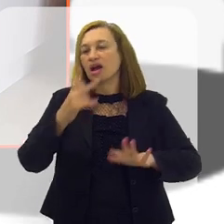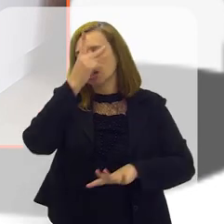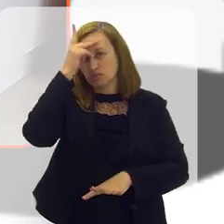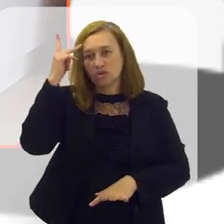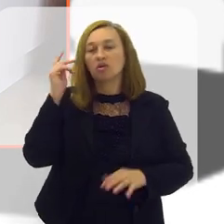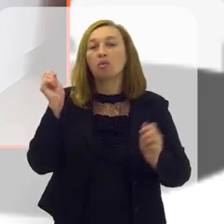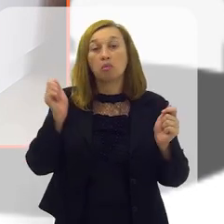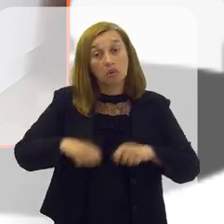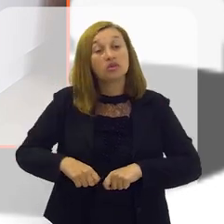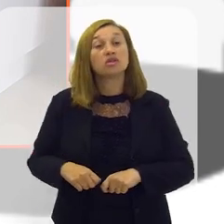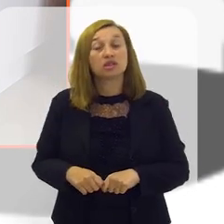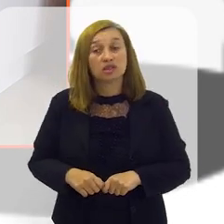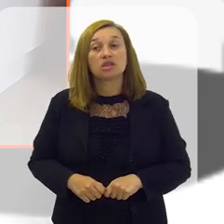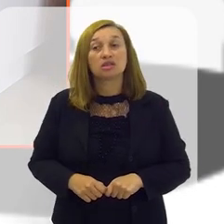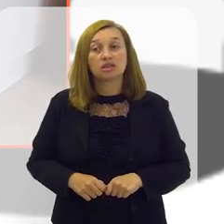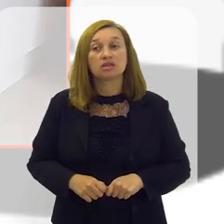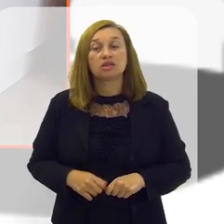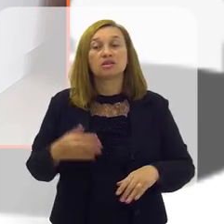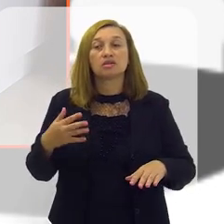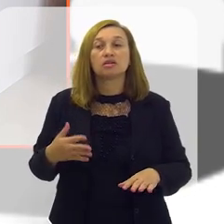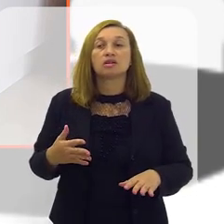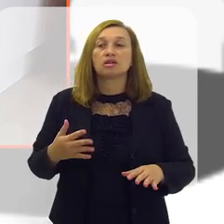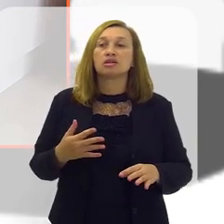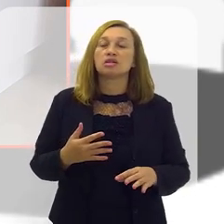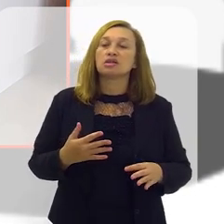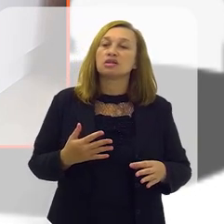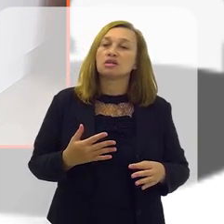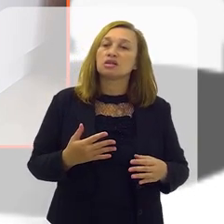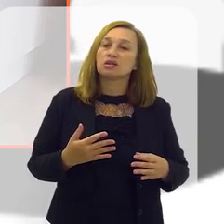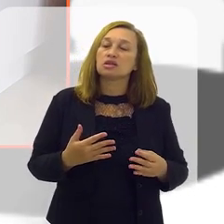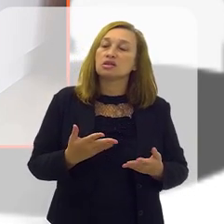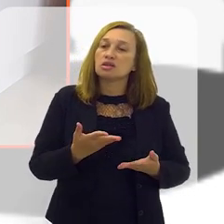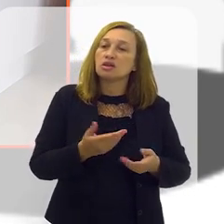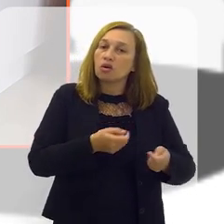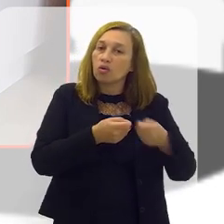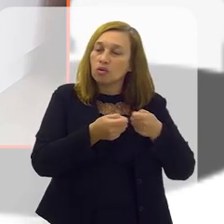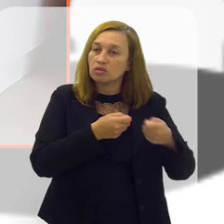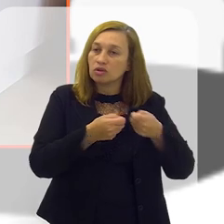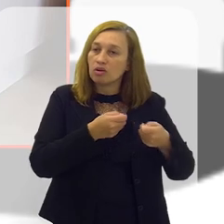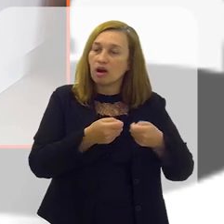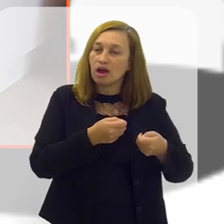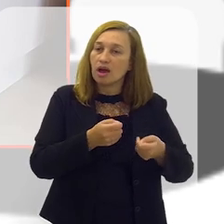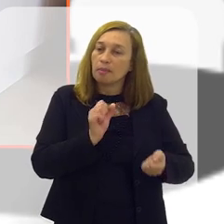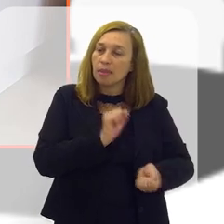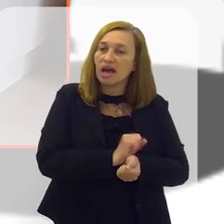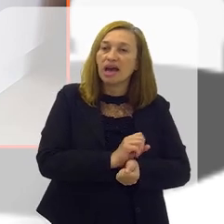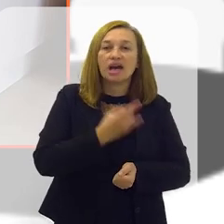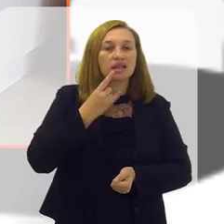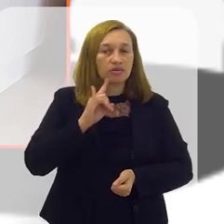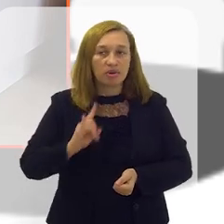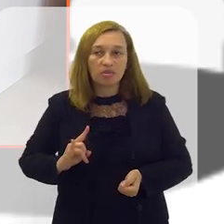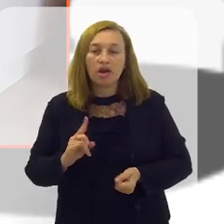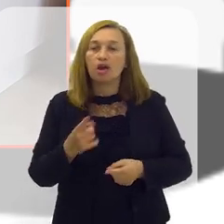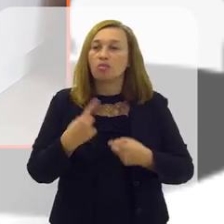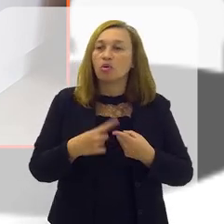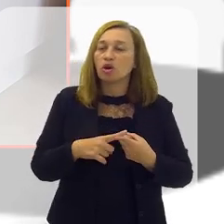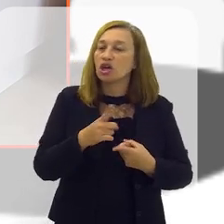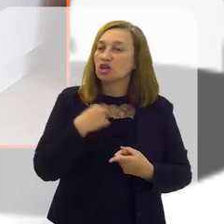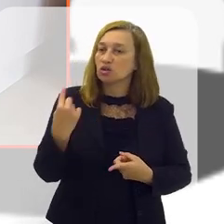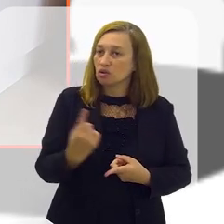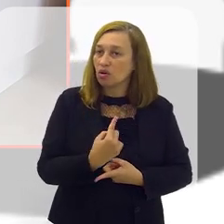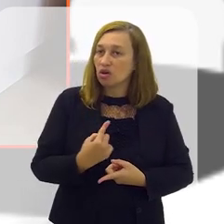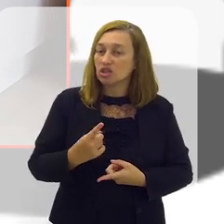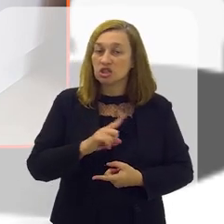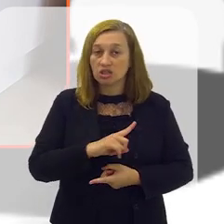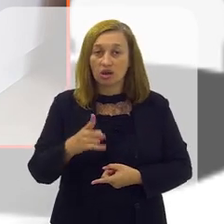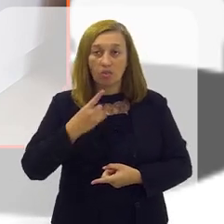informar as pessoas de que é possível entrar em recuperação, de que é possível encontrar a sobriedade, né? Porque nós